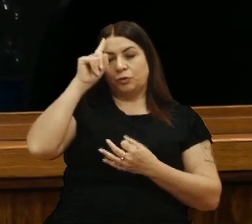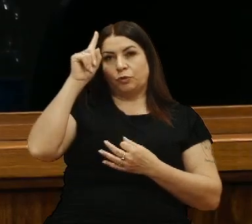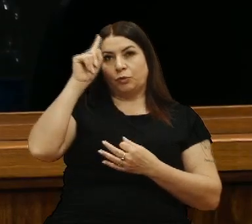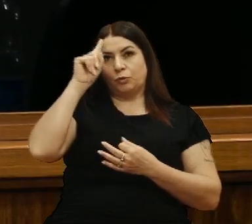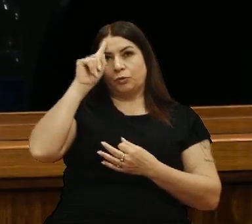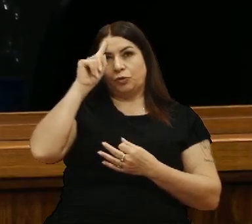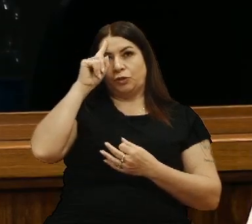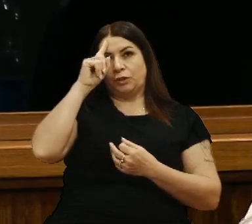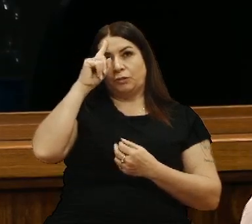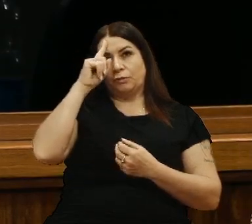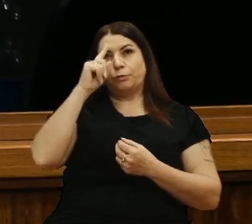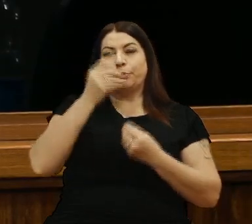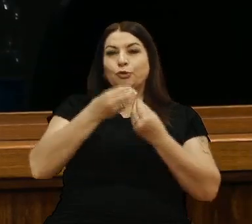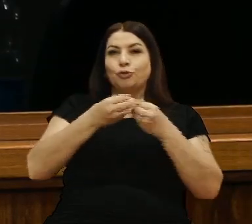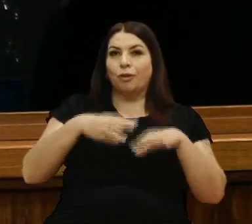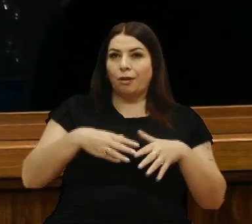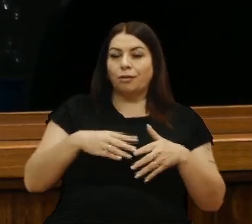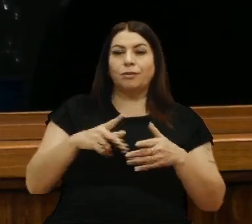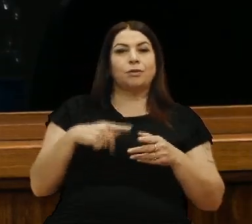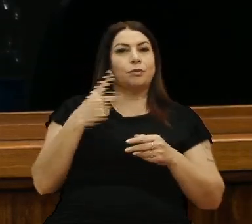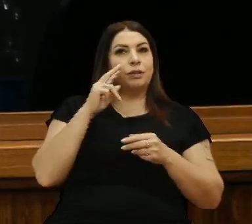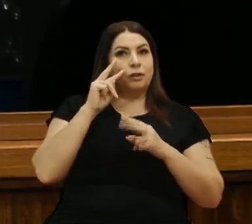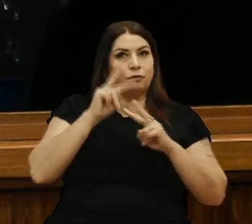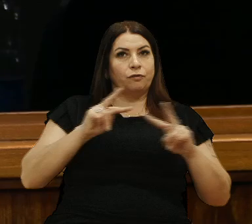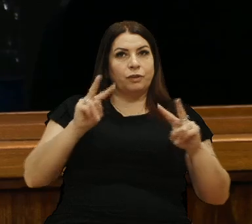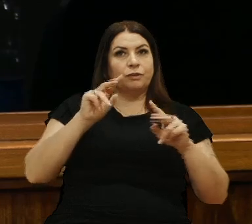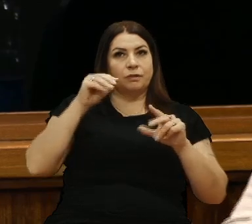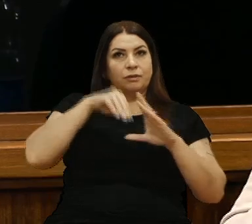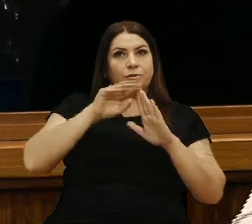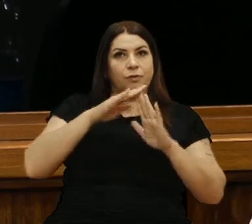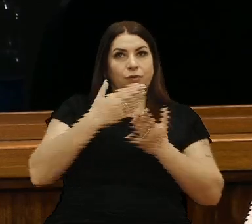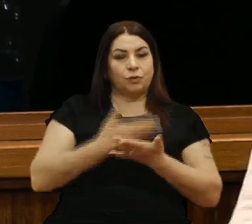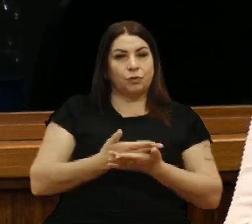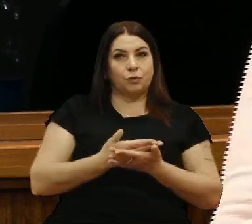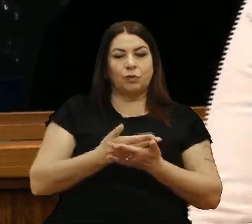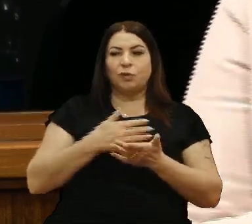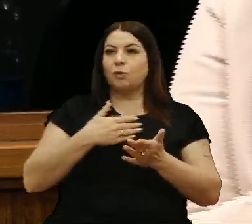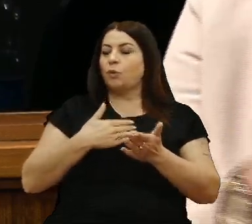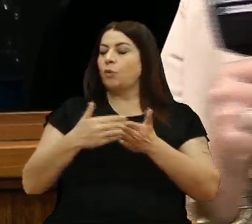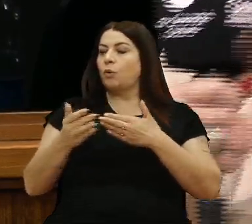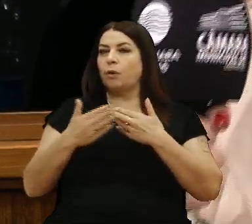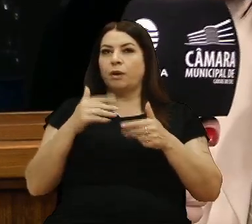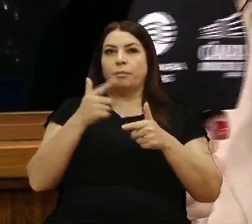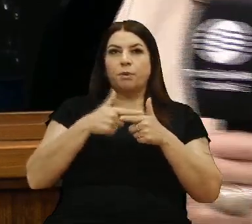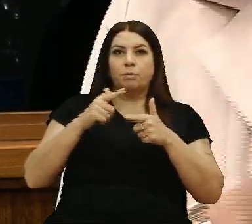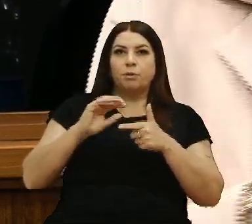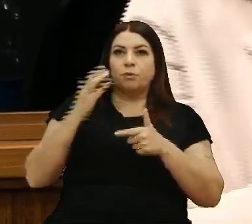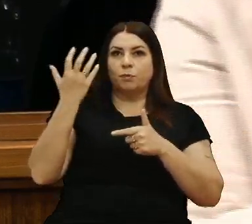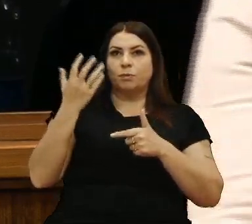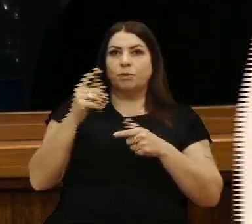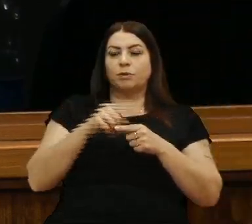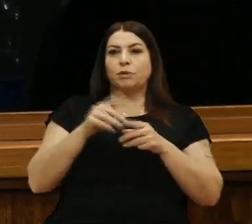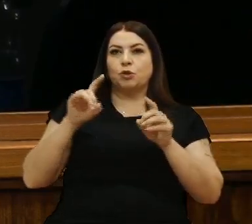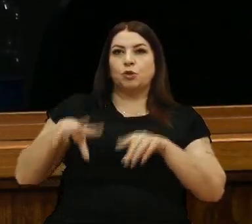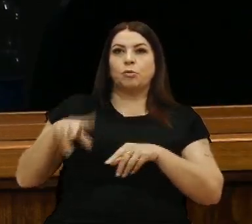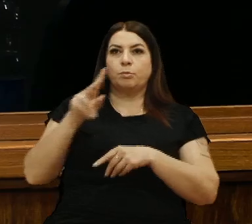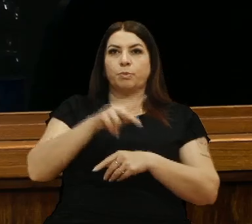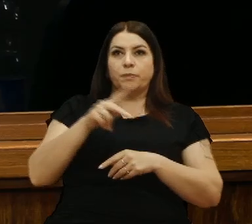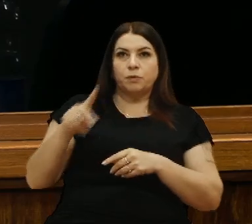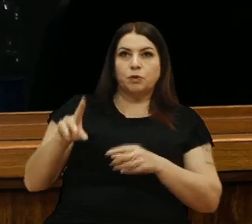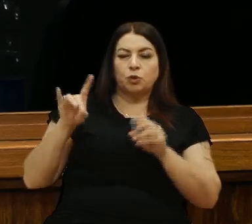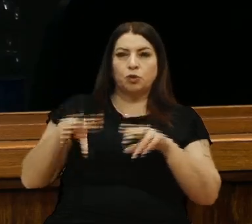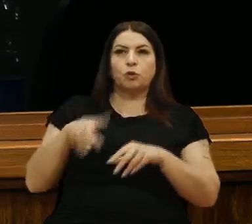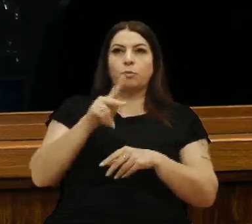cotidianamente atacada. E é isso que a gente tem visto nas escolas. Qualquer problema que acontece, sobra para a professora, sobra